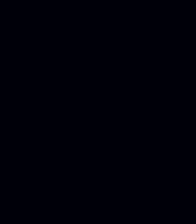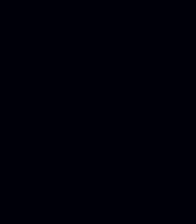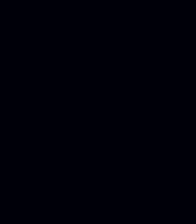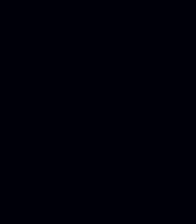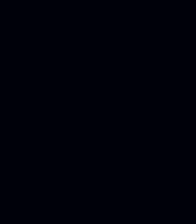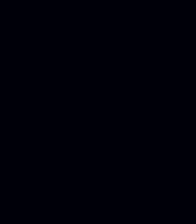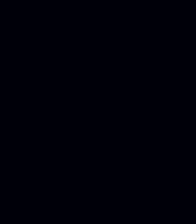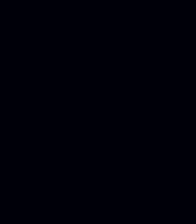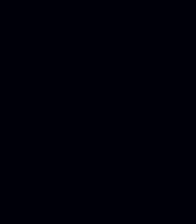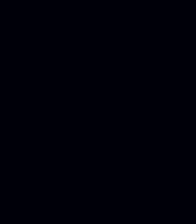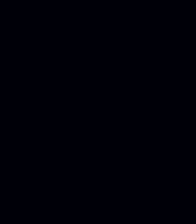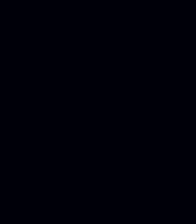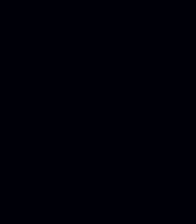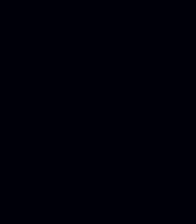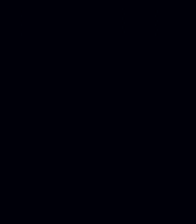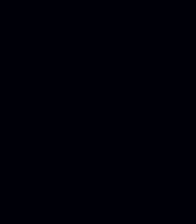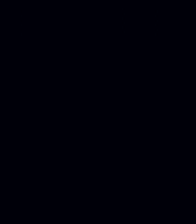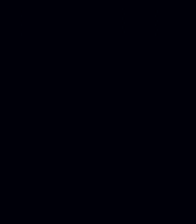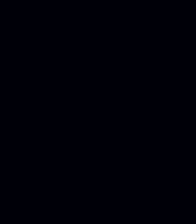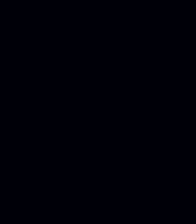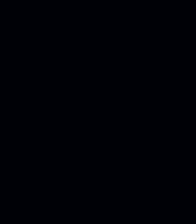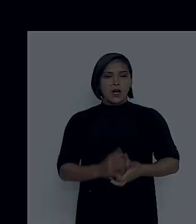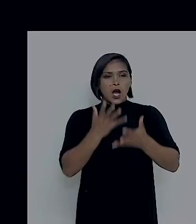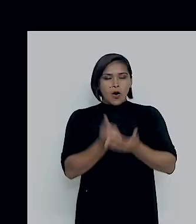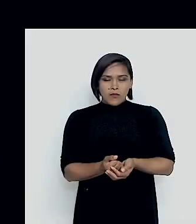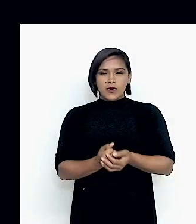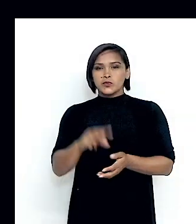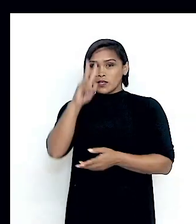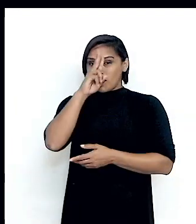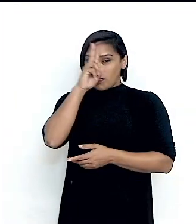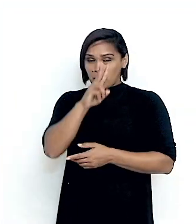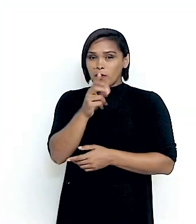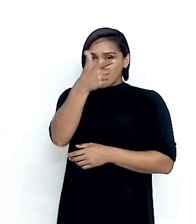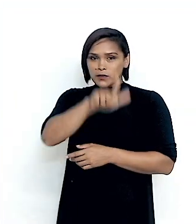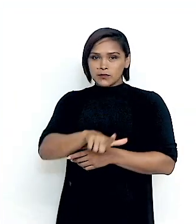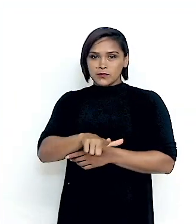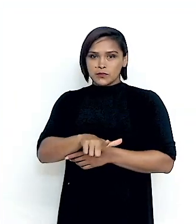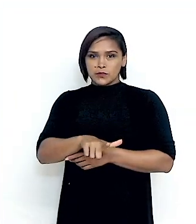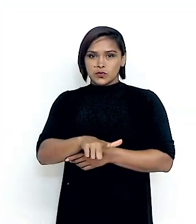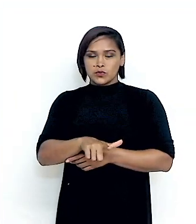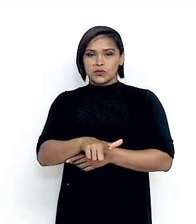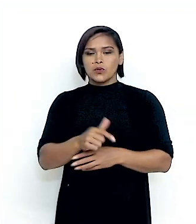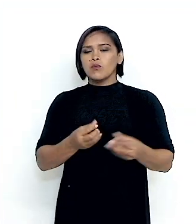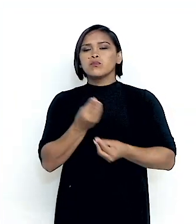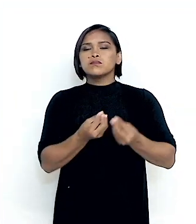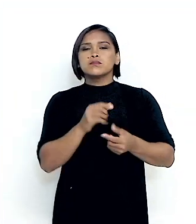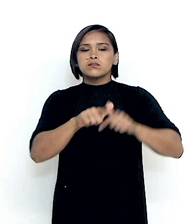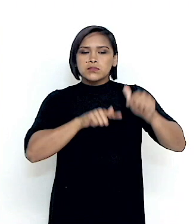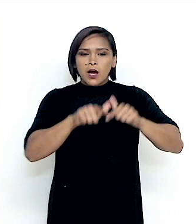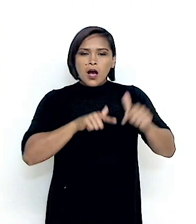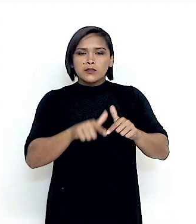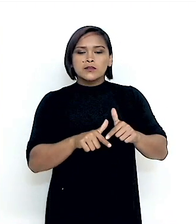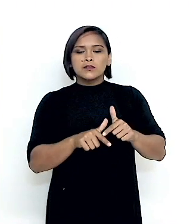Bom, nós estávamos recapitulando o nosso exercício